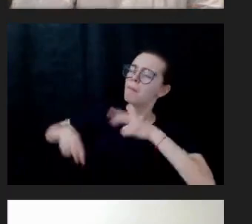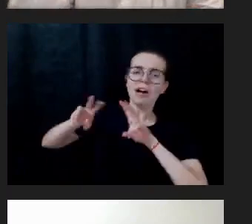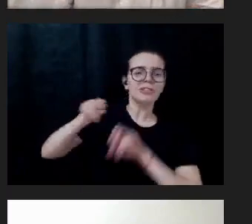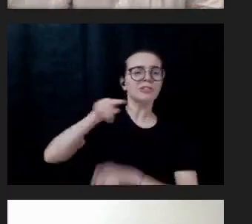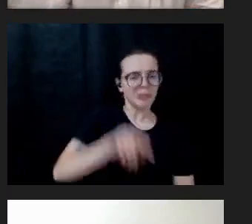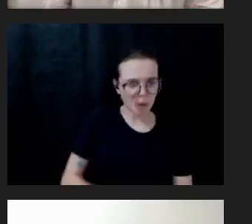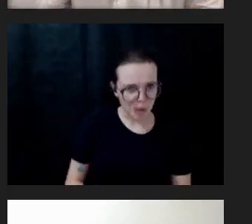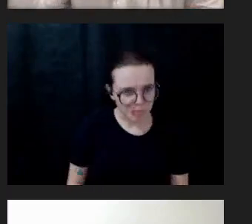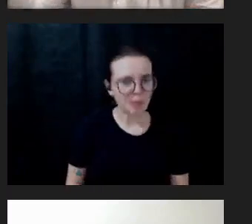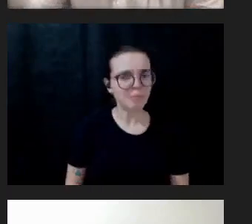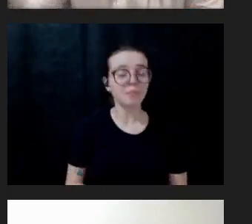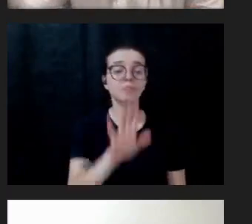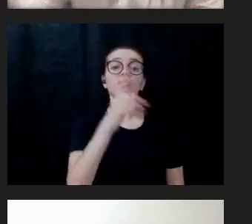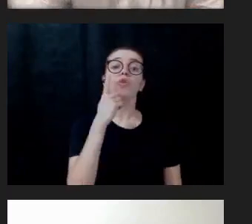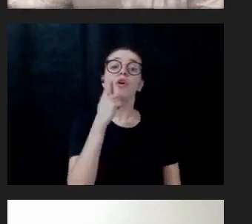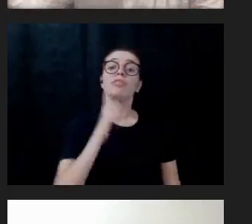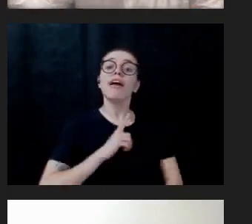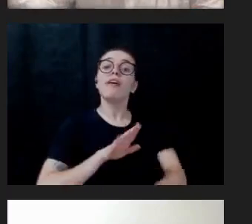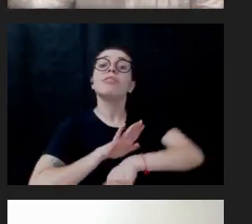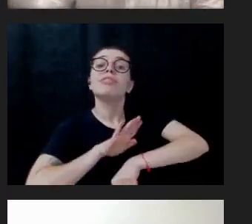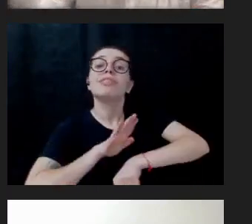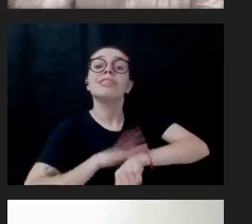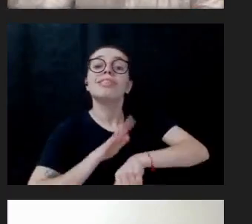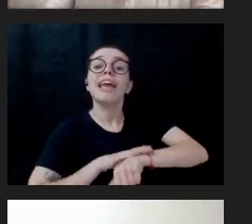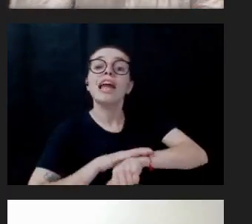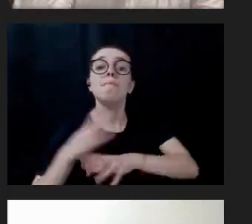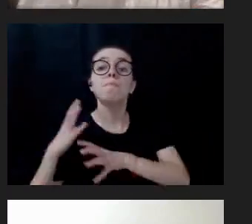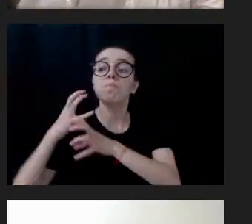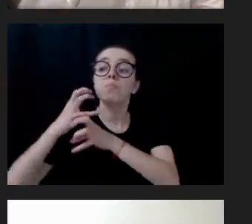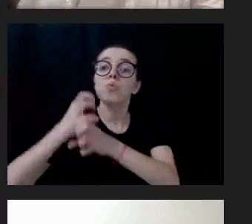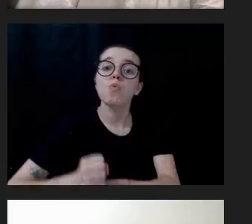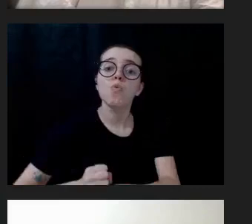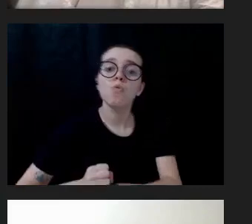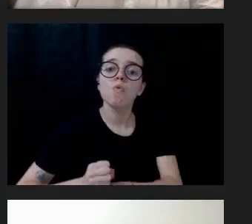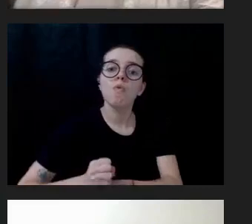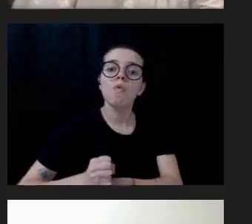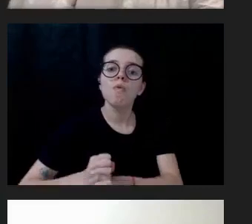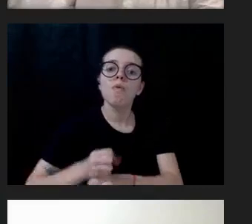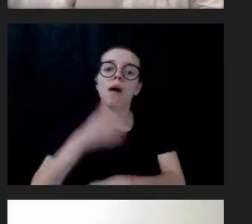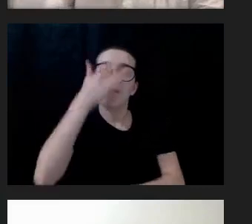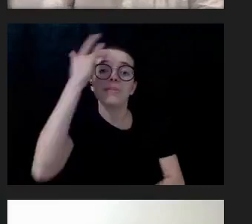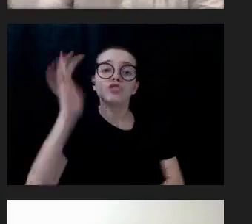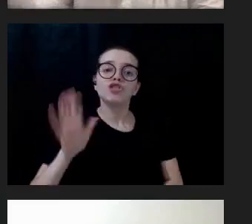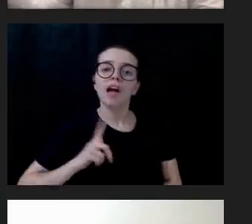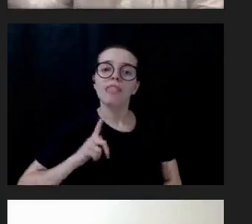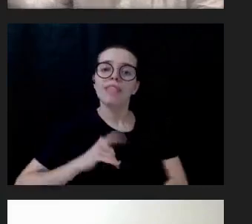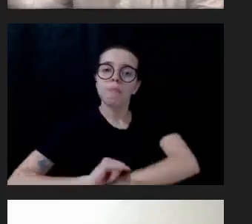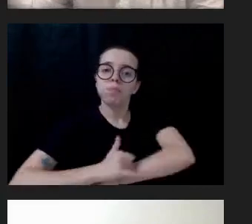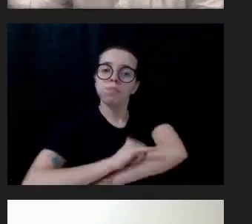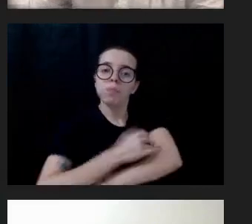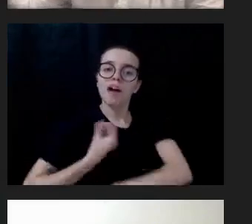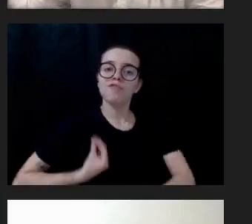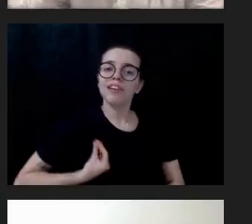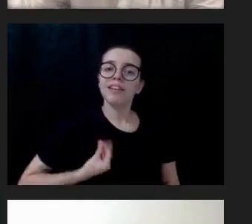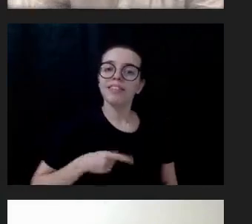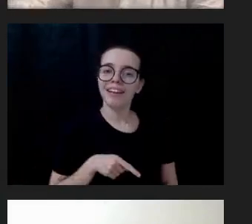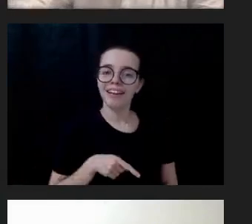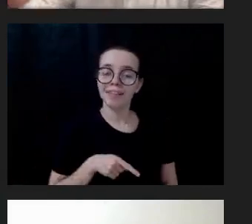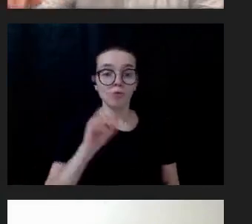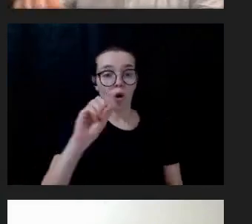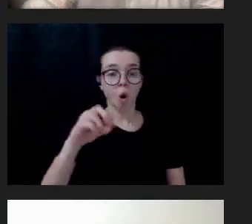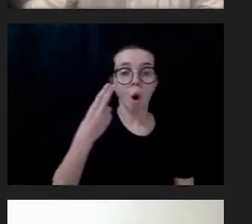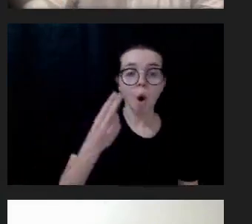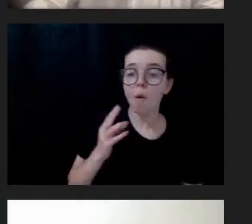tempo que a pessoa é obesa, né? Tem o tempo que a pessoa é